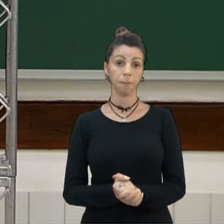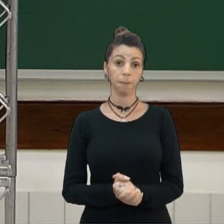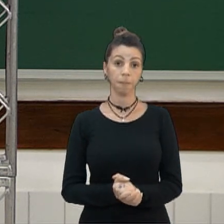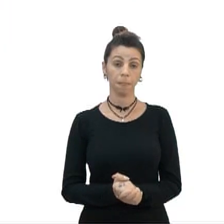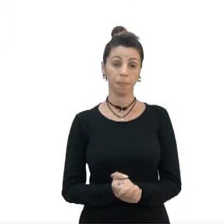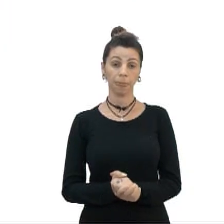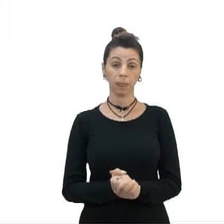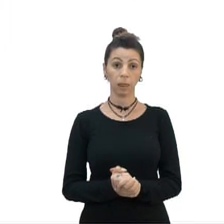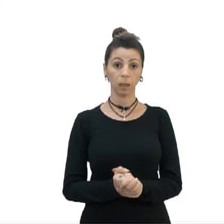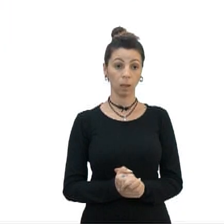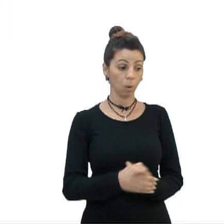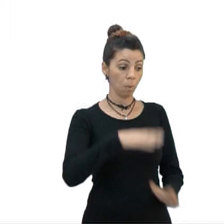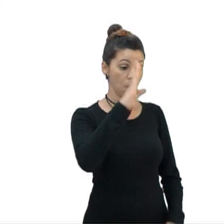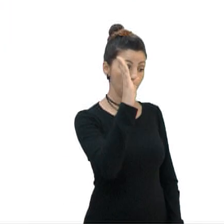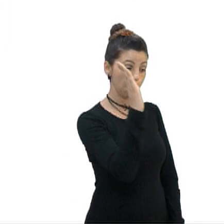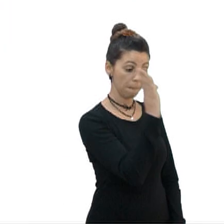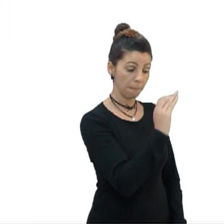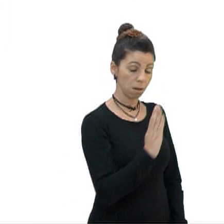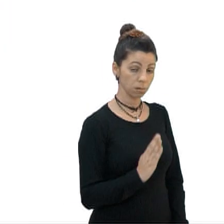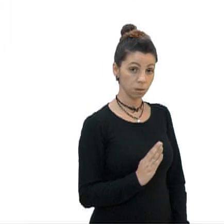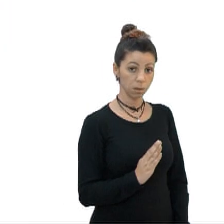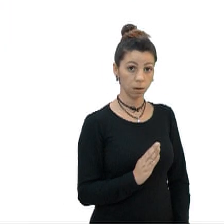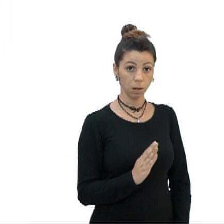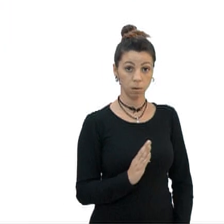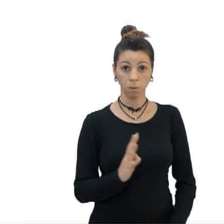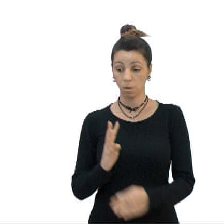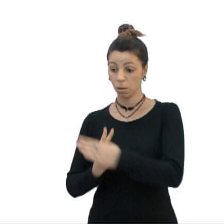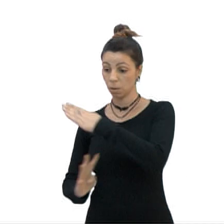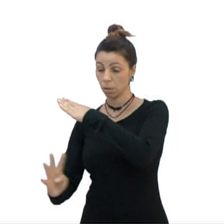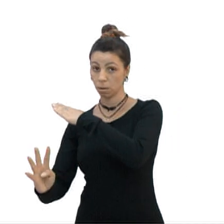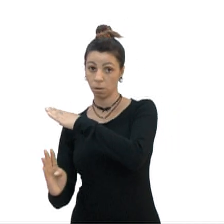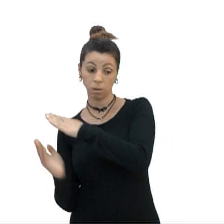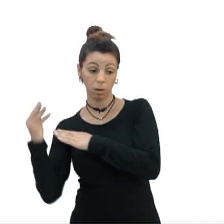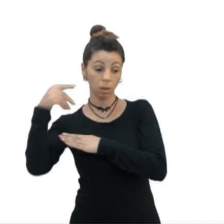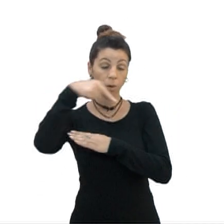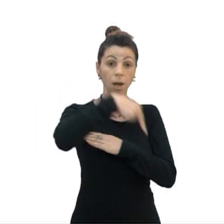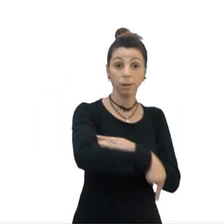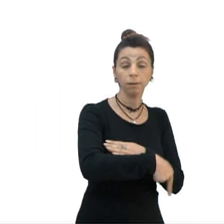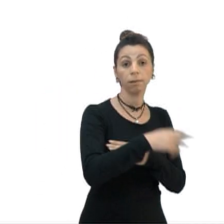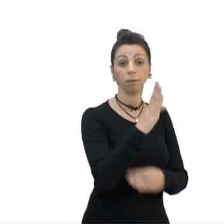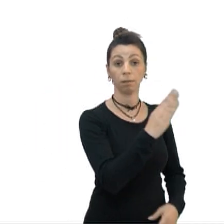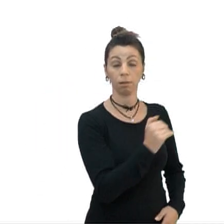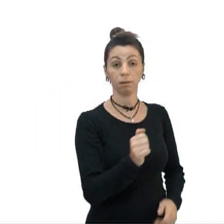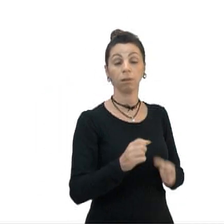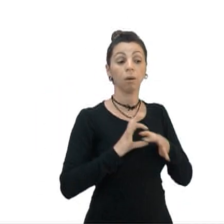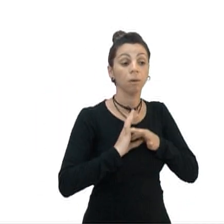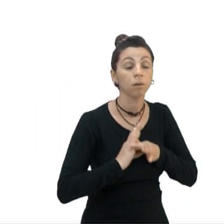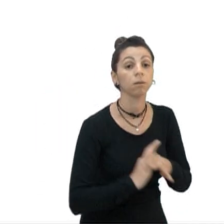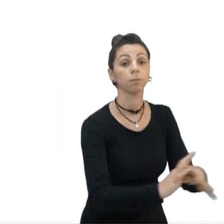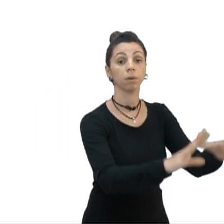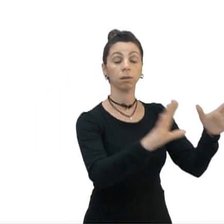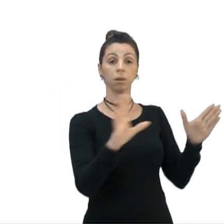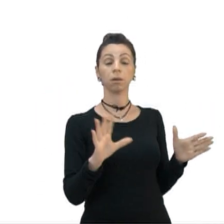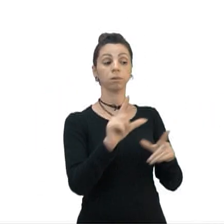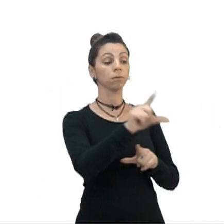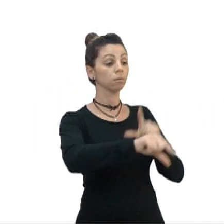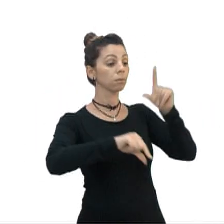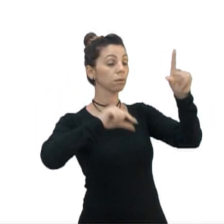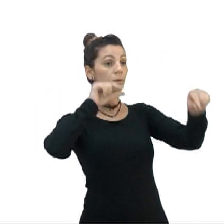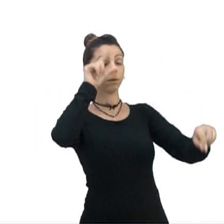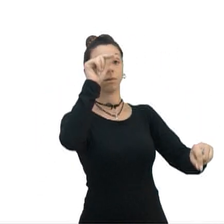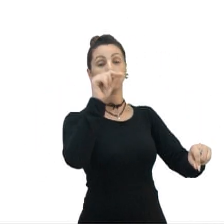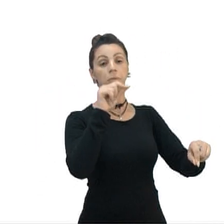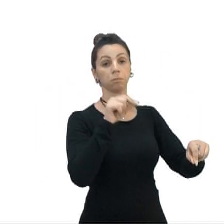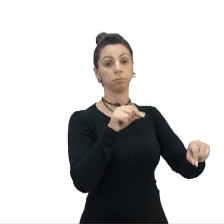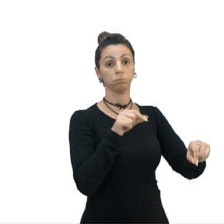Assim, os brasileiros e os estrangeiros que se encontram em território nacional devem ter liberdade de escolher se serão